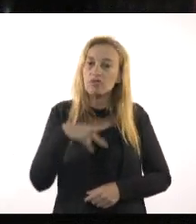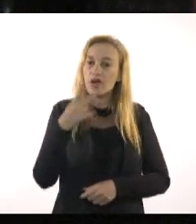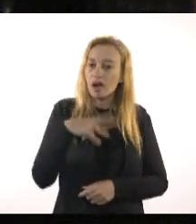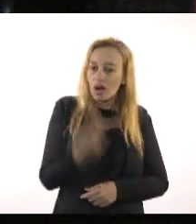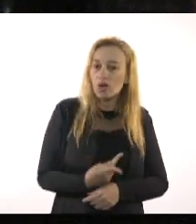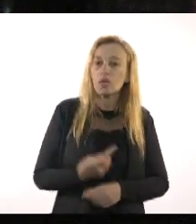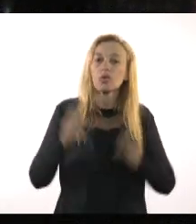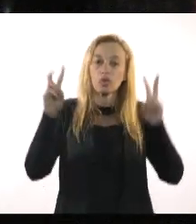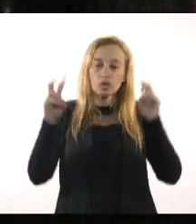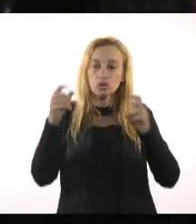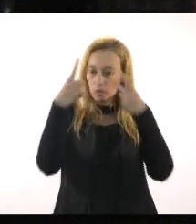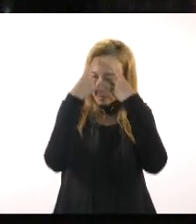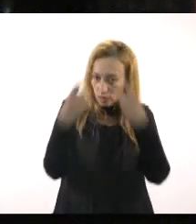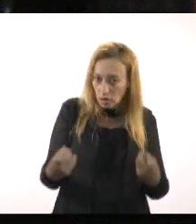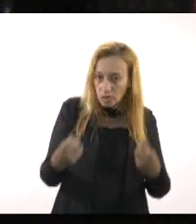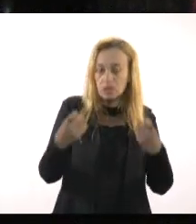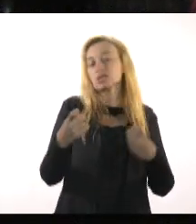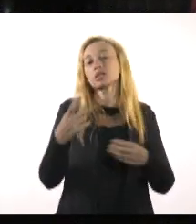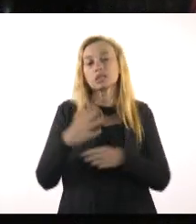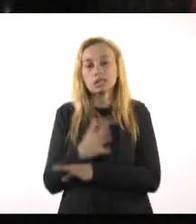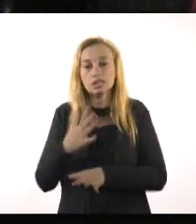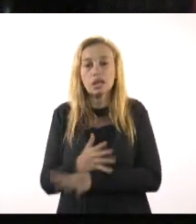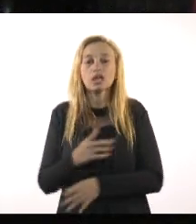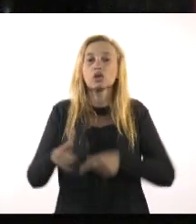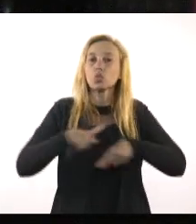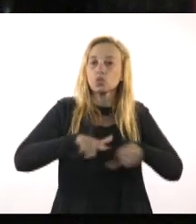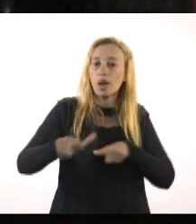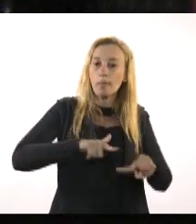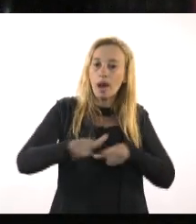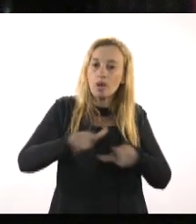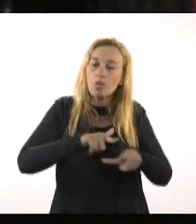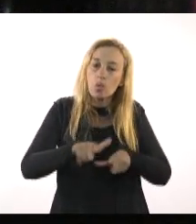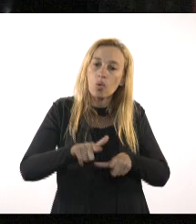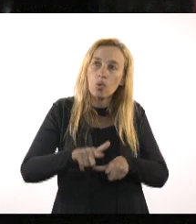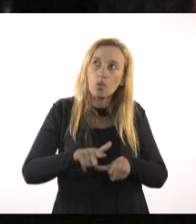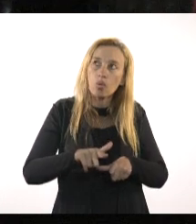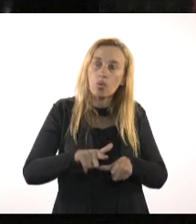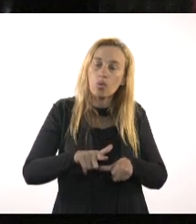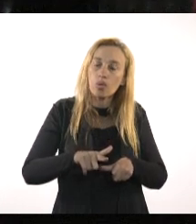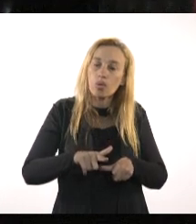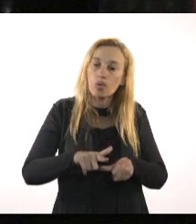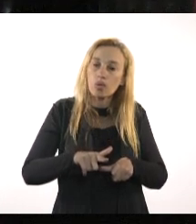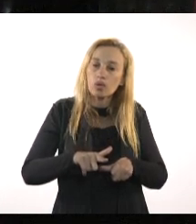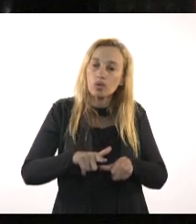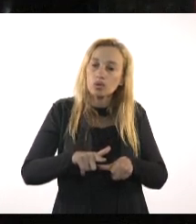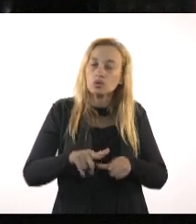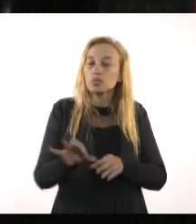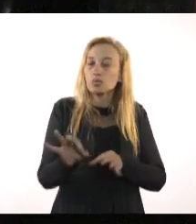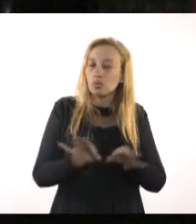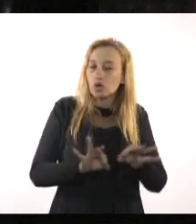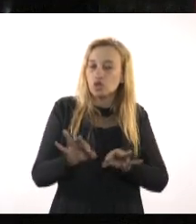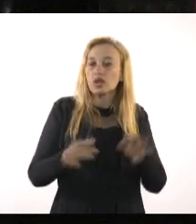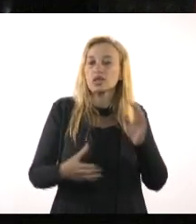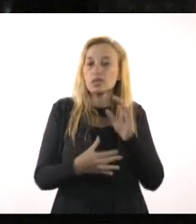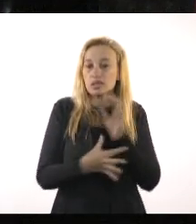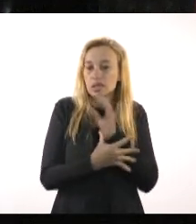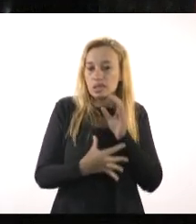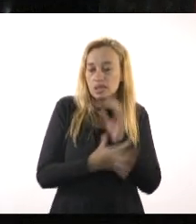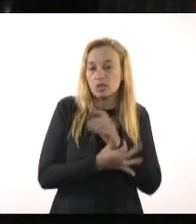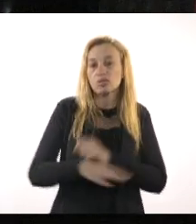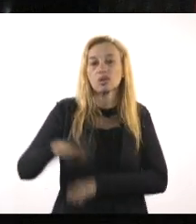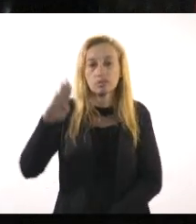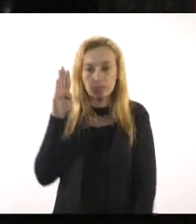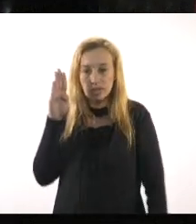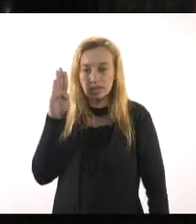a questão da violência urbana, o trabalho do projeto Segurança Presente,